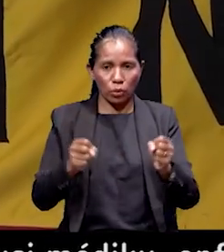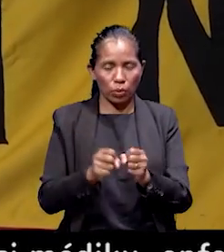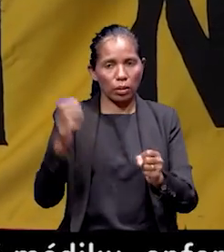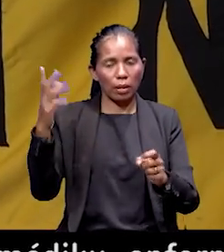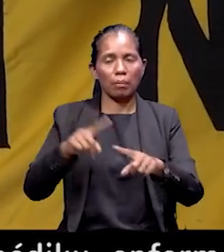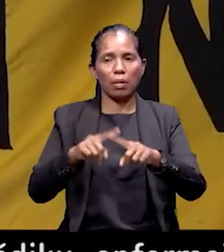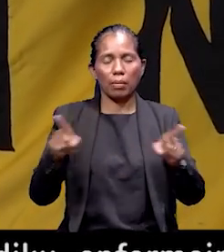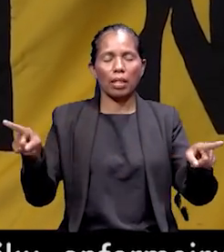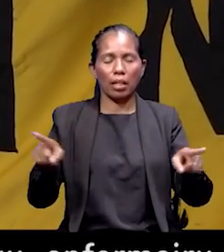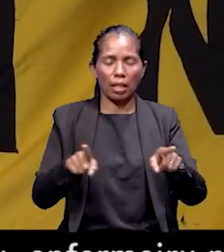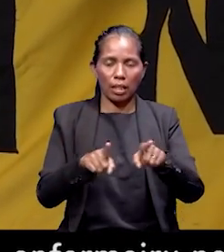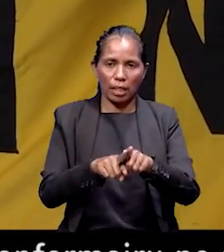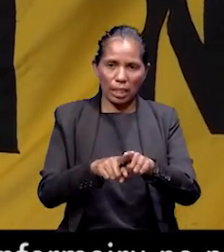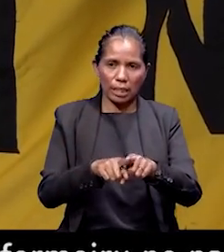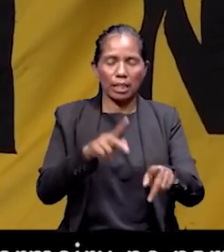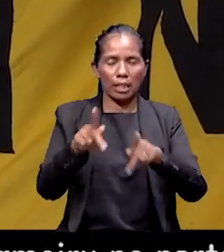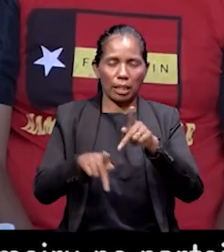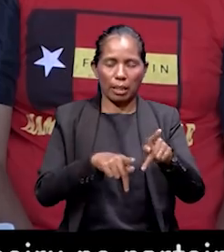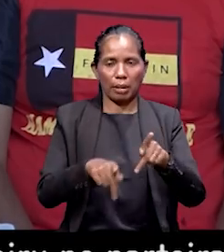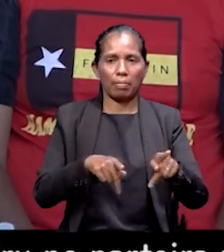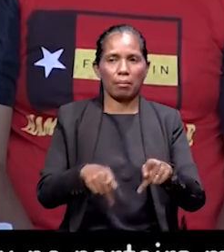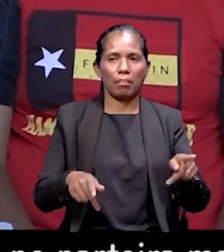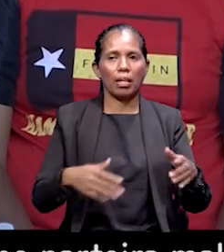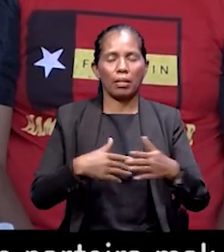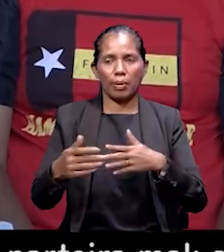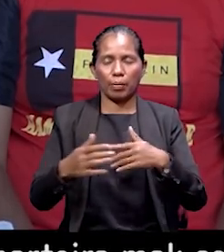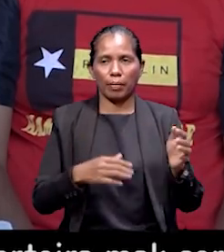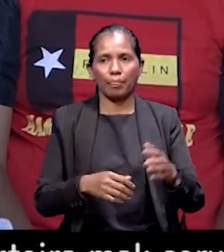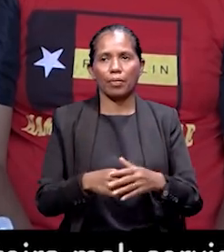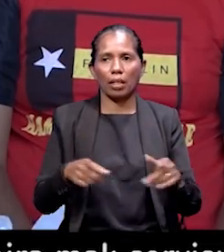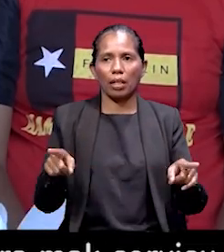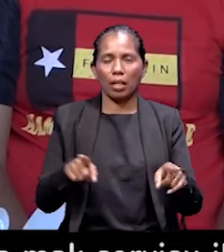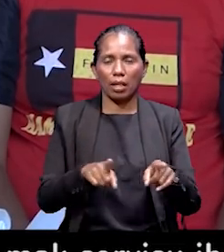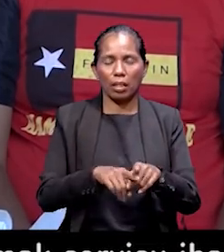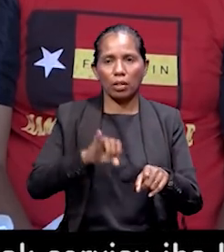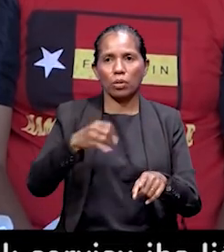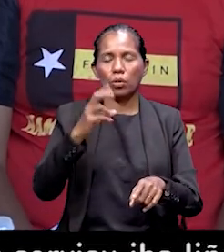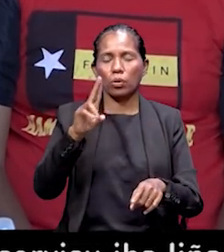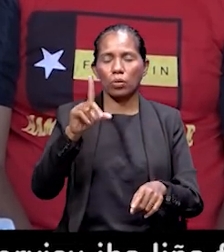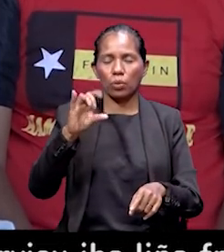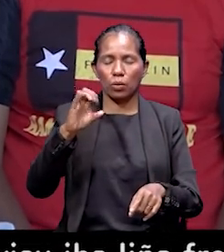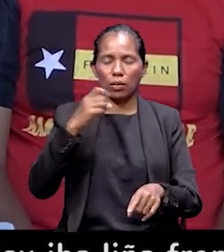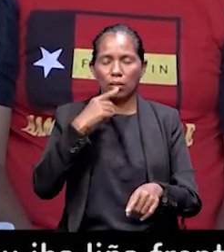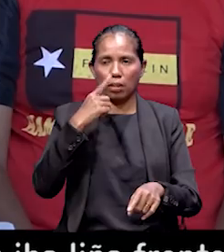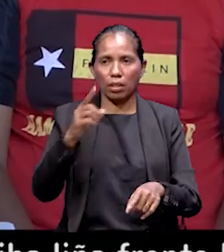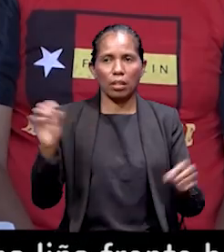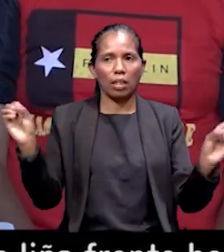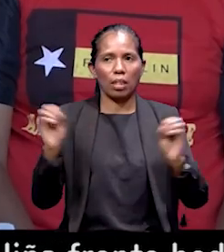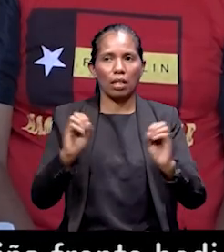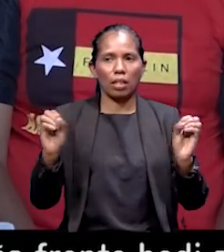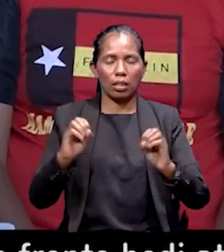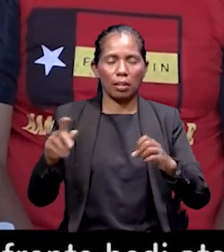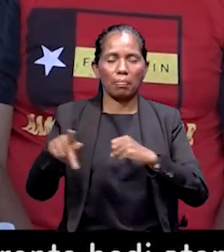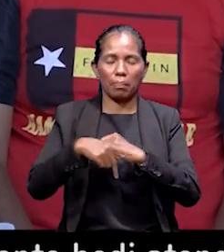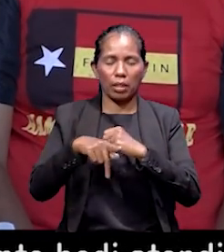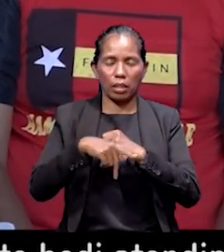nia militante baibain. Nunemos membro sira nebe Julio Aparicio Lori, hamutu ko Domingos Gaspar ne laos militante Partido